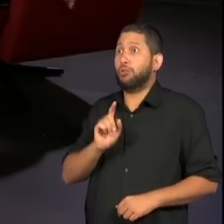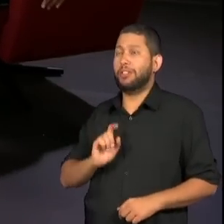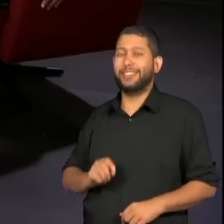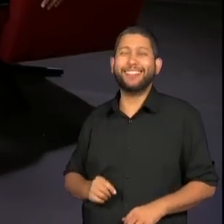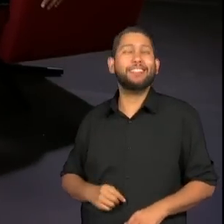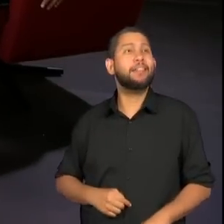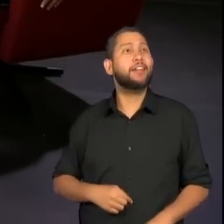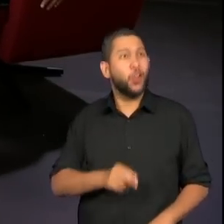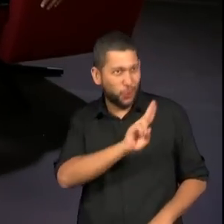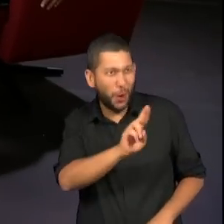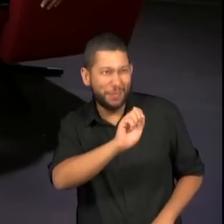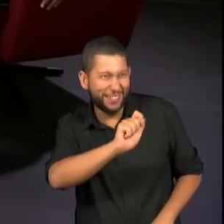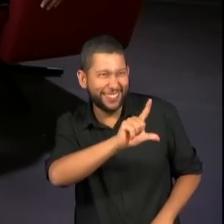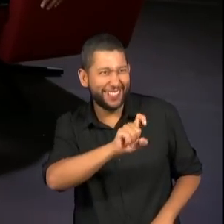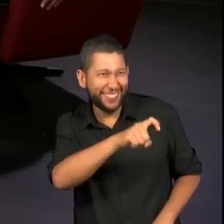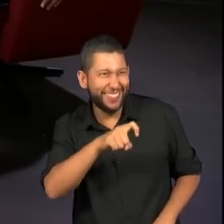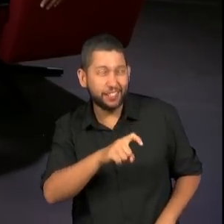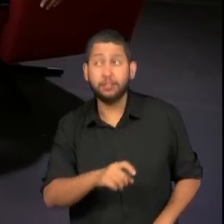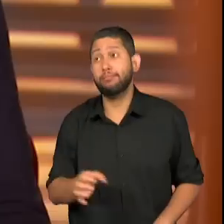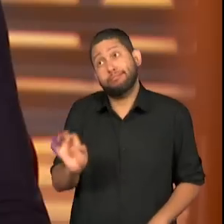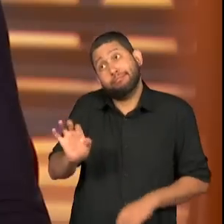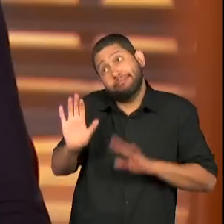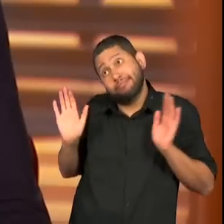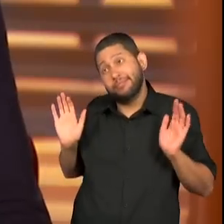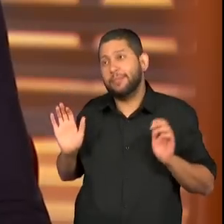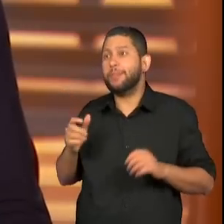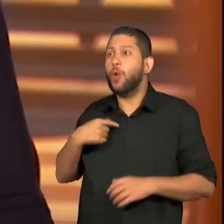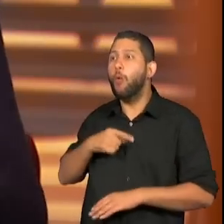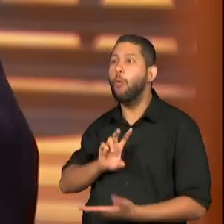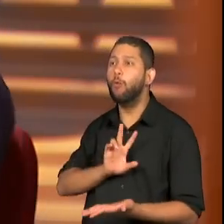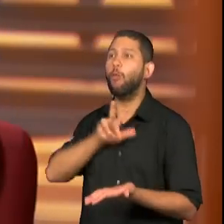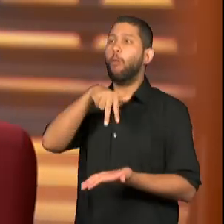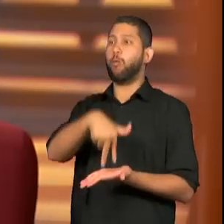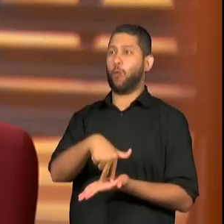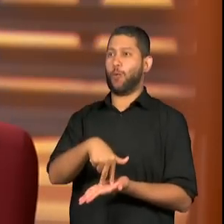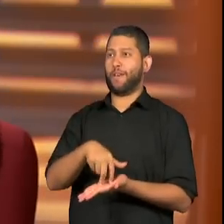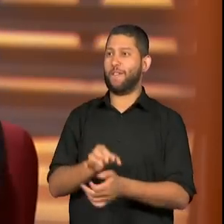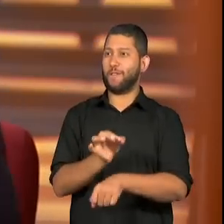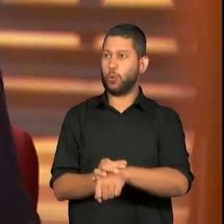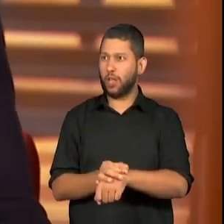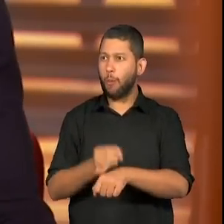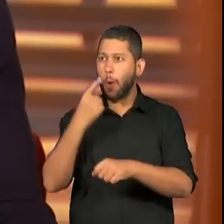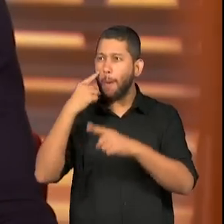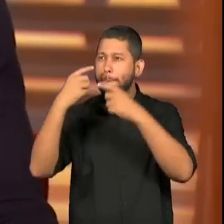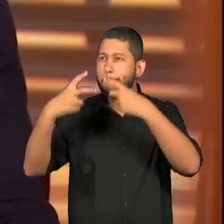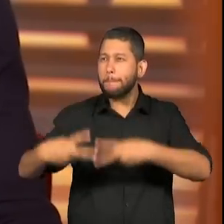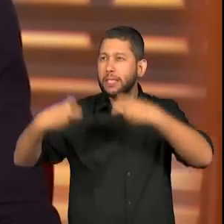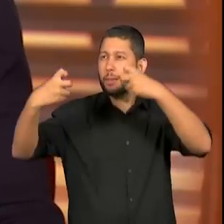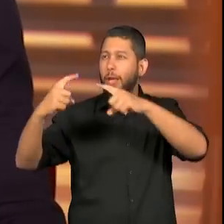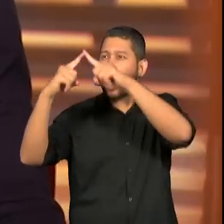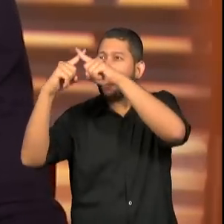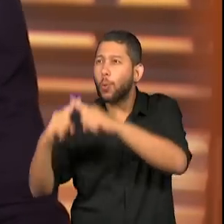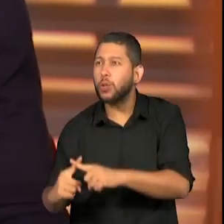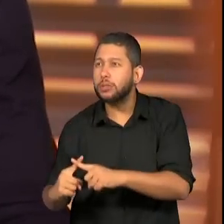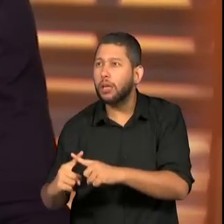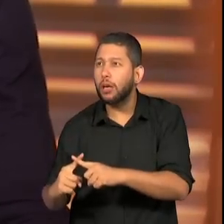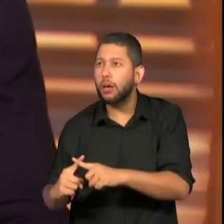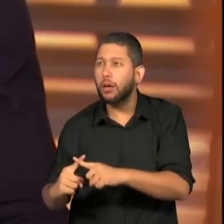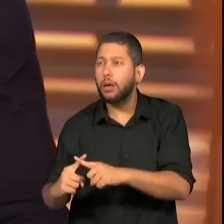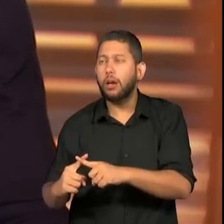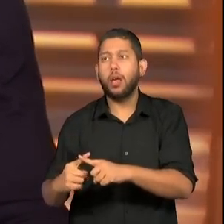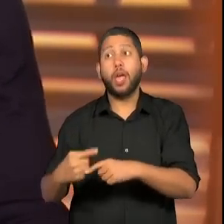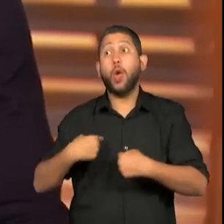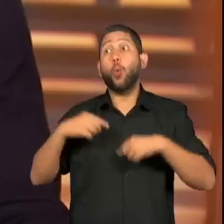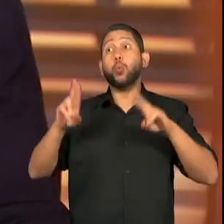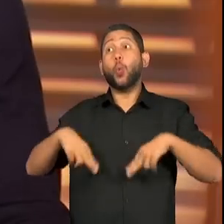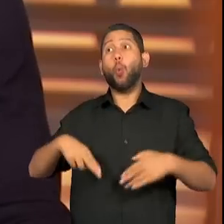rodou, não, eu né? Eu vou te dizer que quando eu tava lá e vi que era uma competição de uma parada que eu nunca fiz bem,